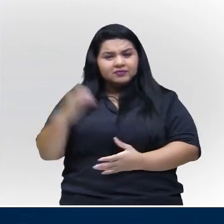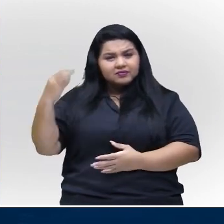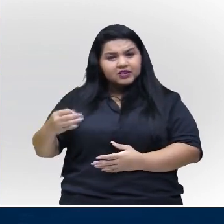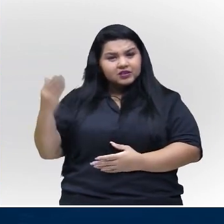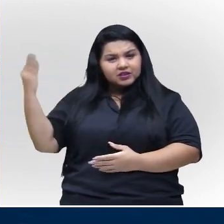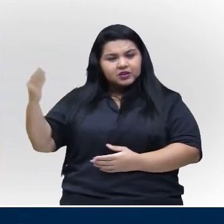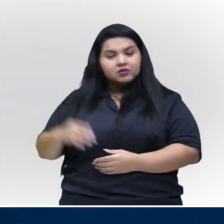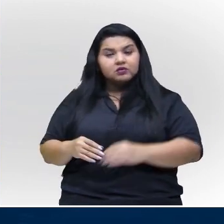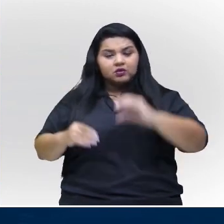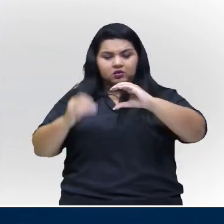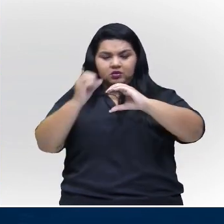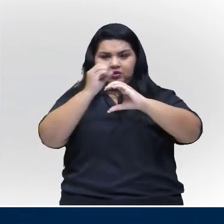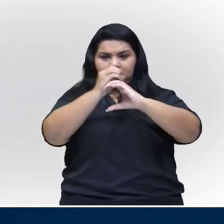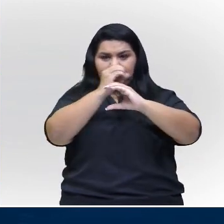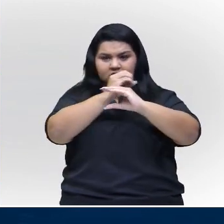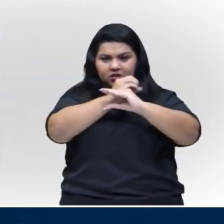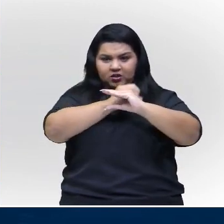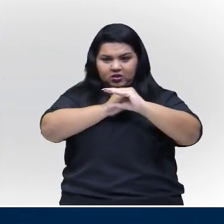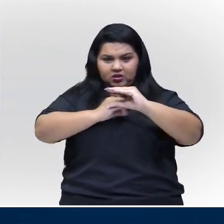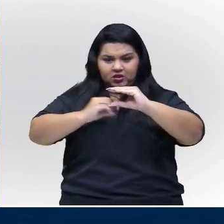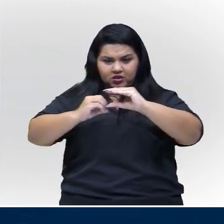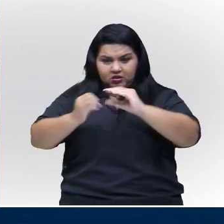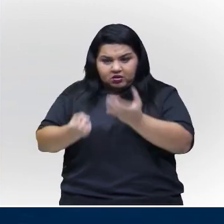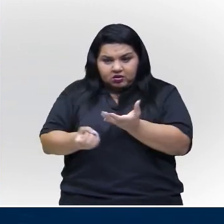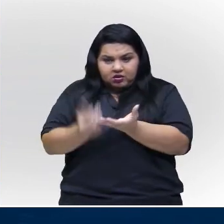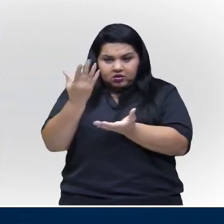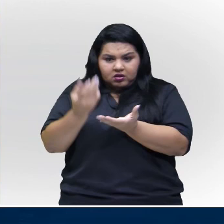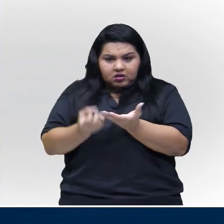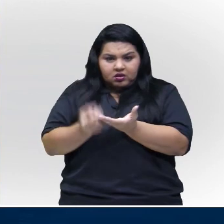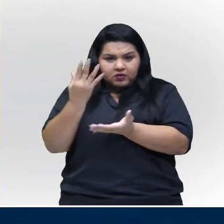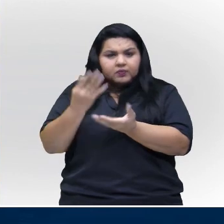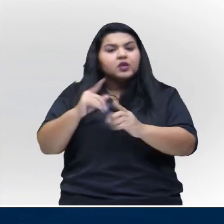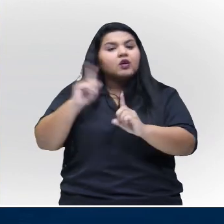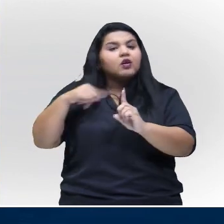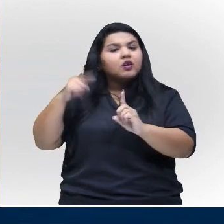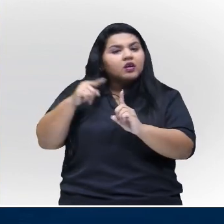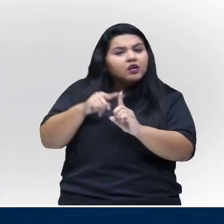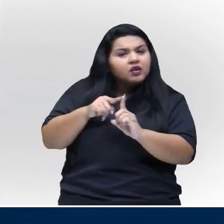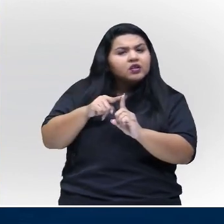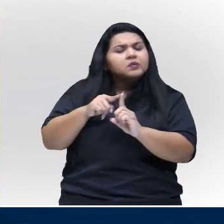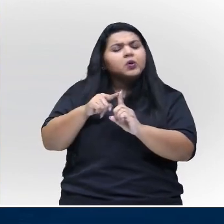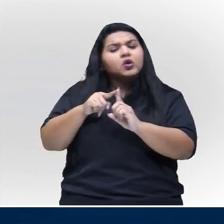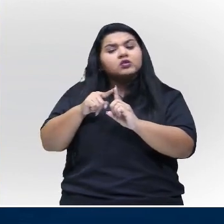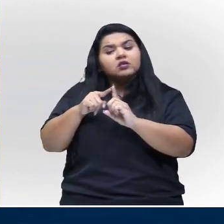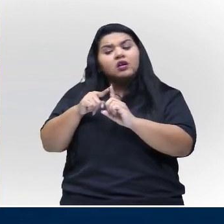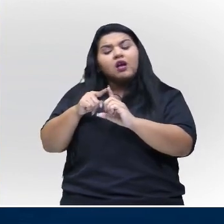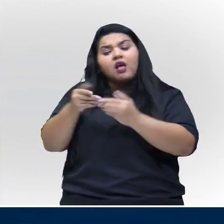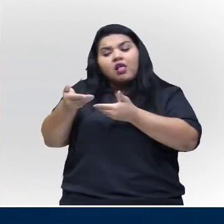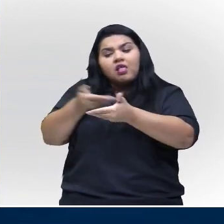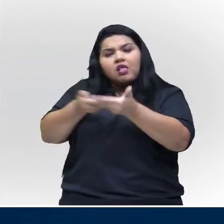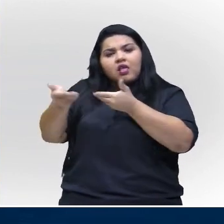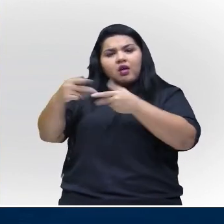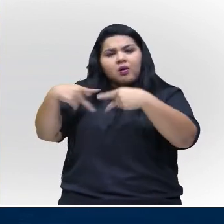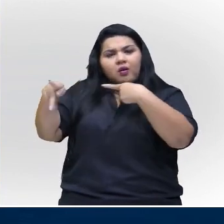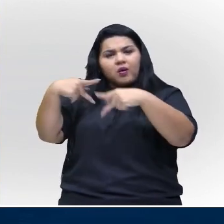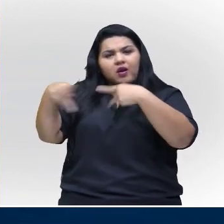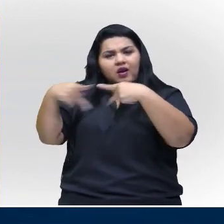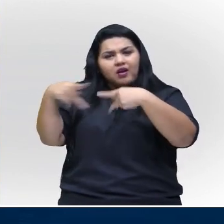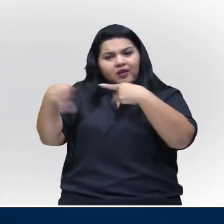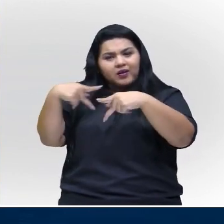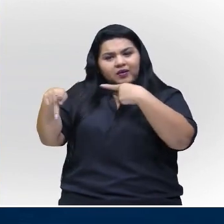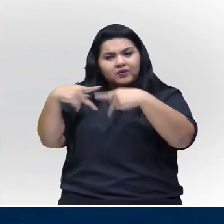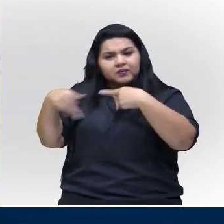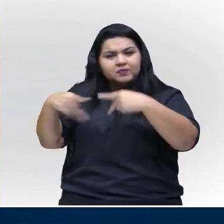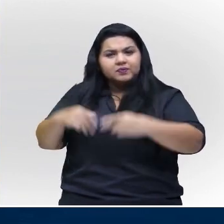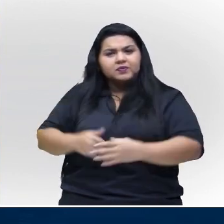esse aí é o complexo de Golgi, ou também complexo golgiense. E a função dele é o transporte de proteínas no interior da